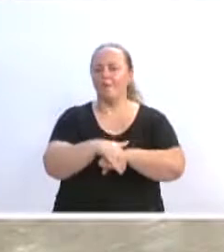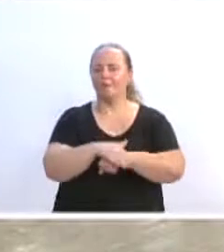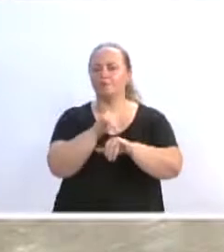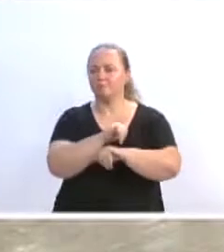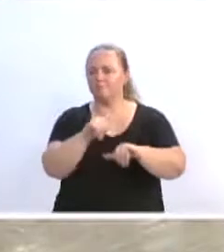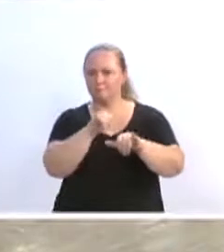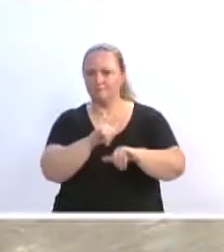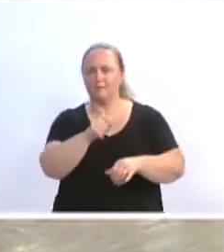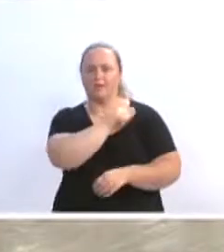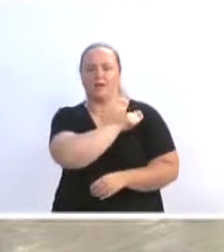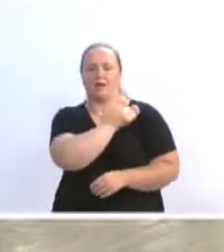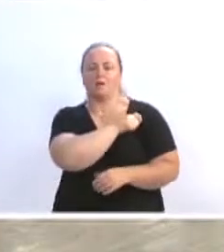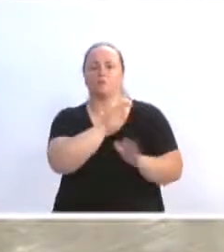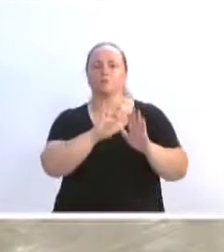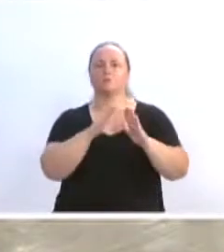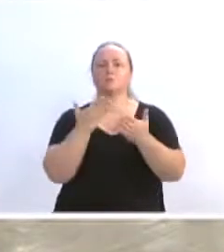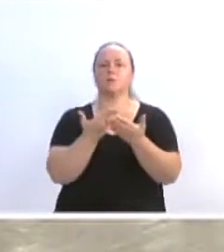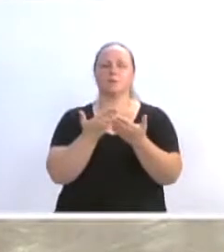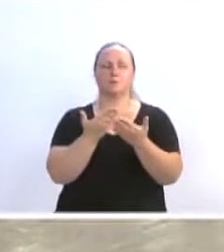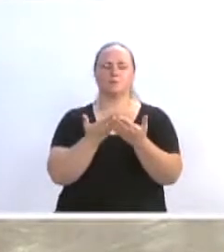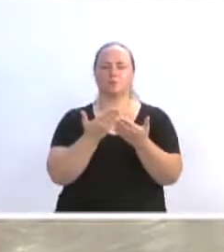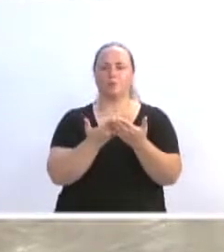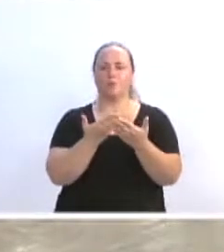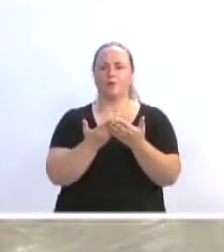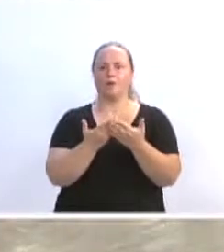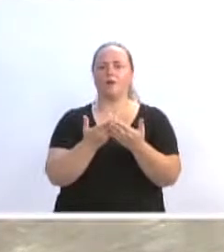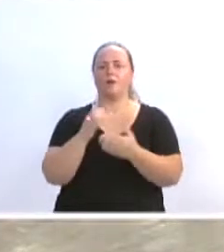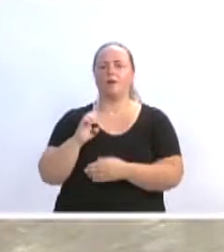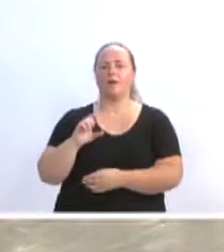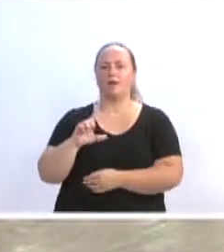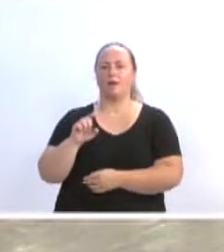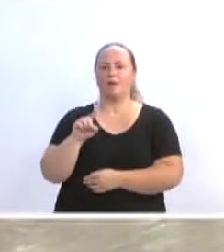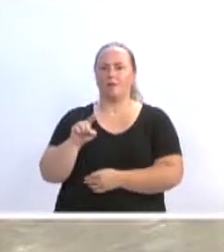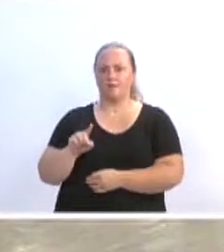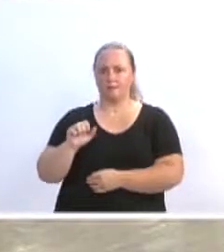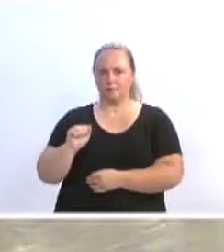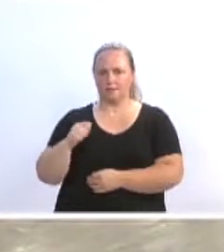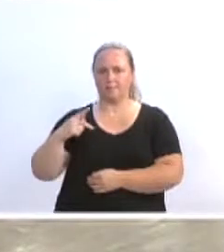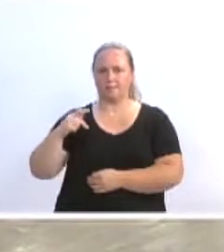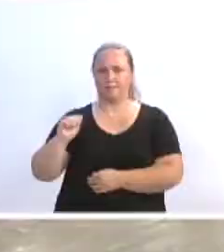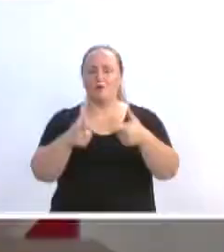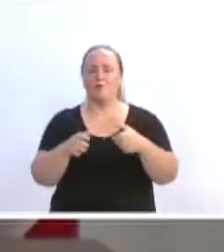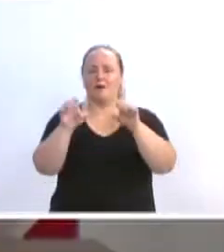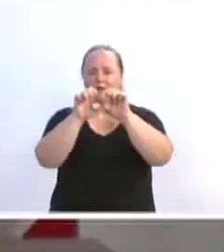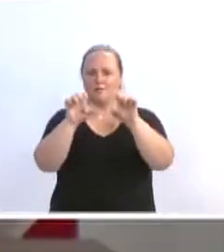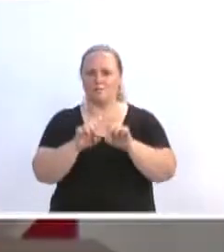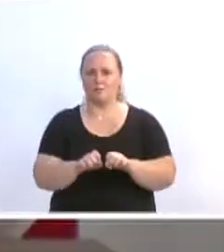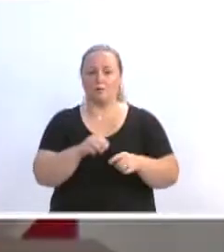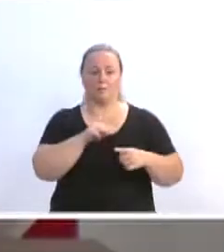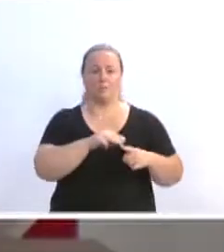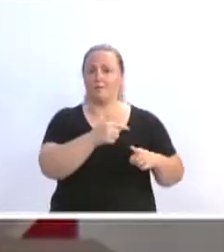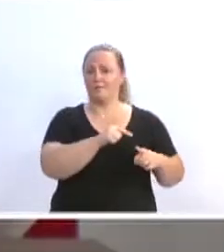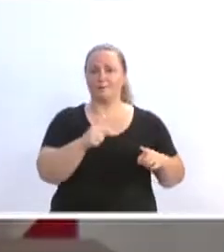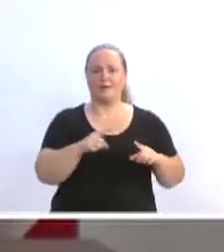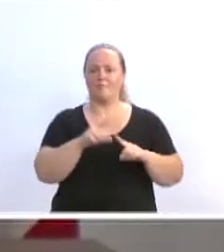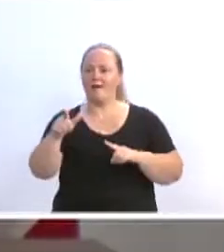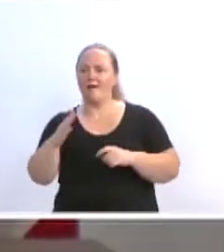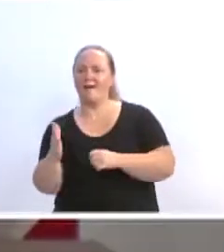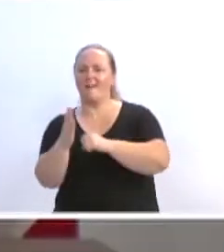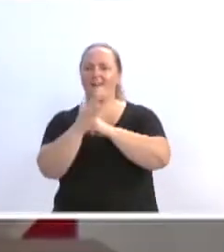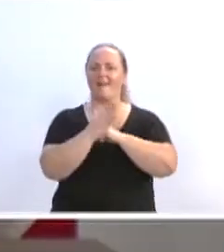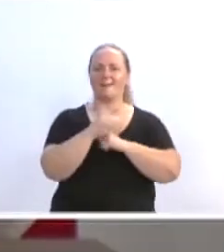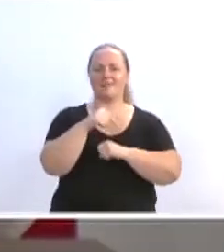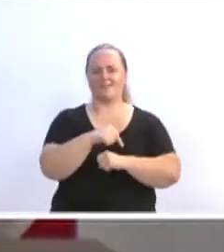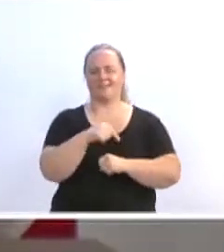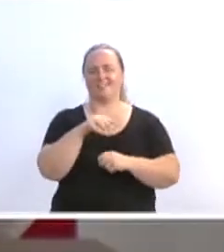foi aprovado, em segunda votação, o projeto de autoria do vereador professor Gilson de Souza, que torna obrigatória a divulgação